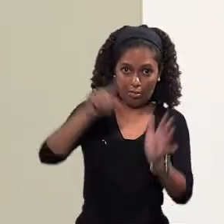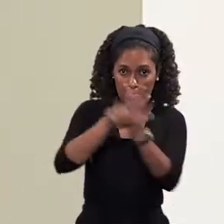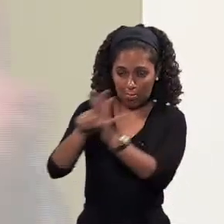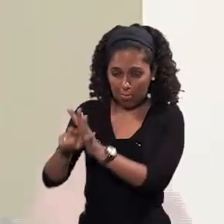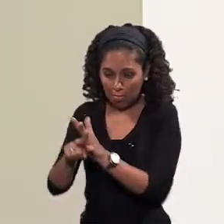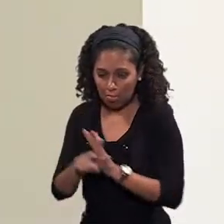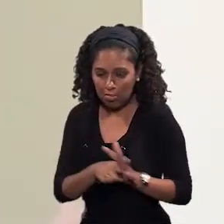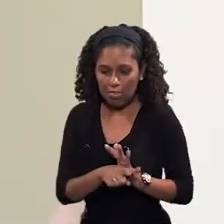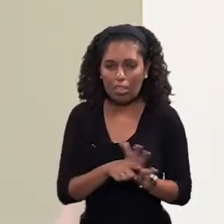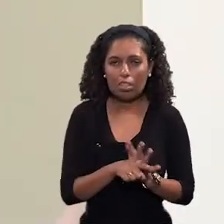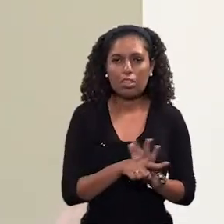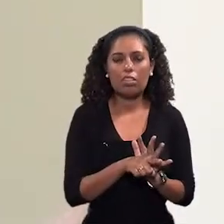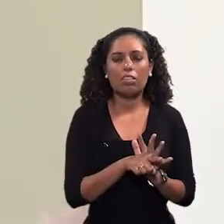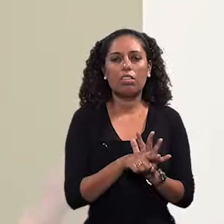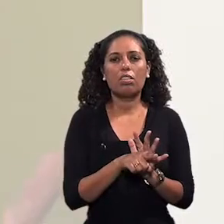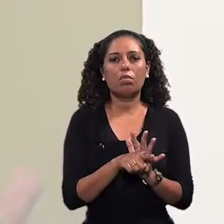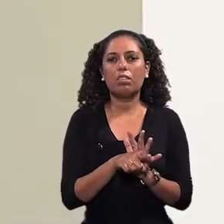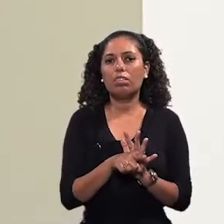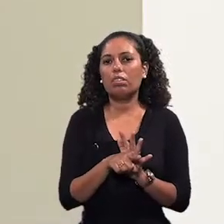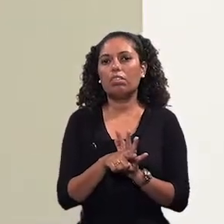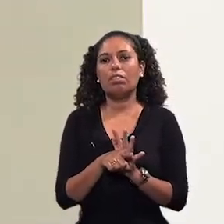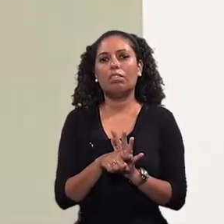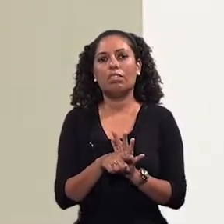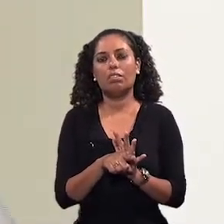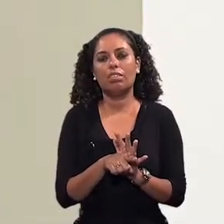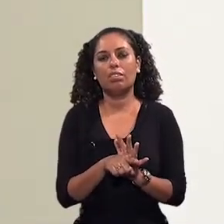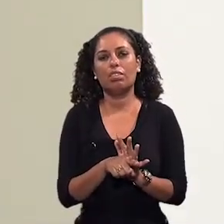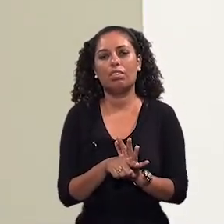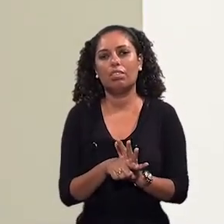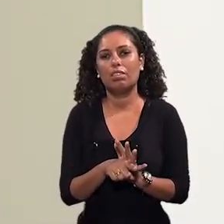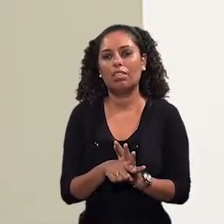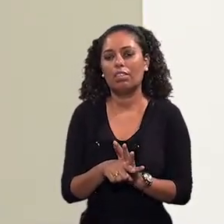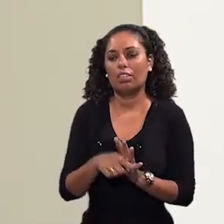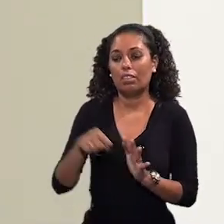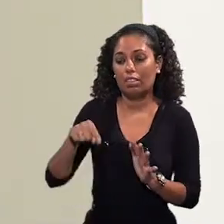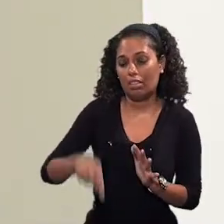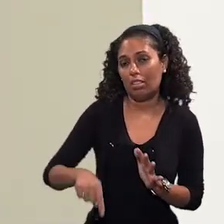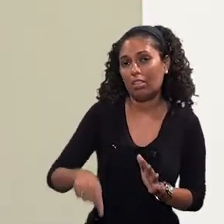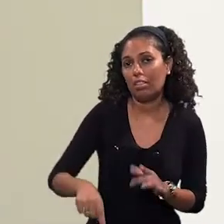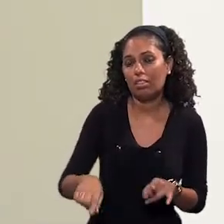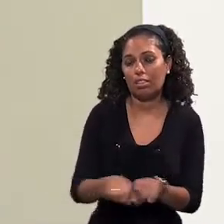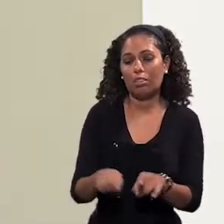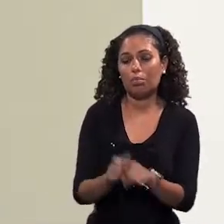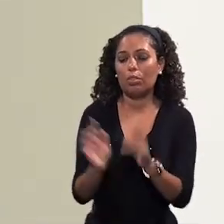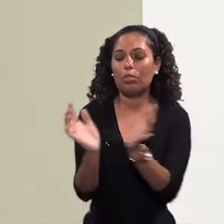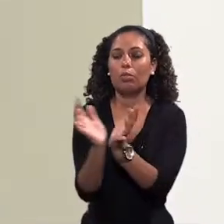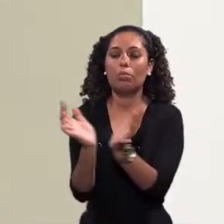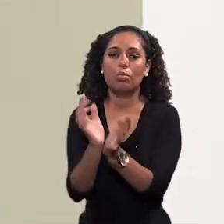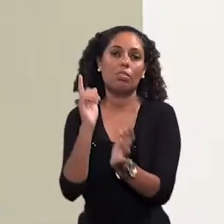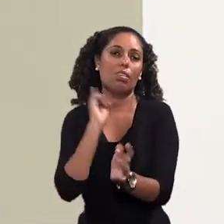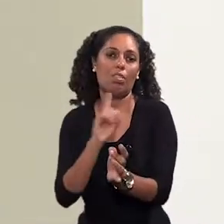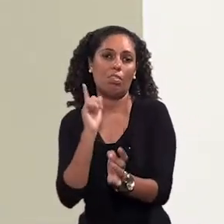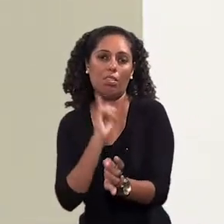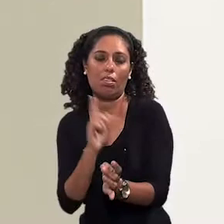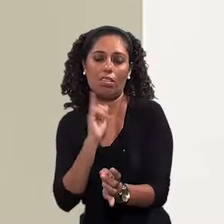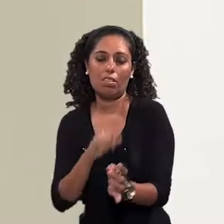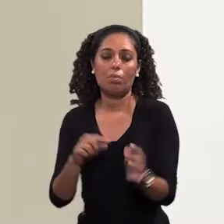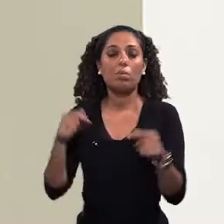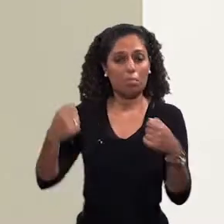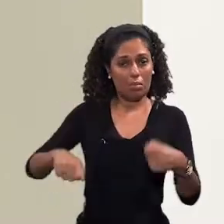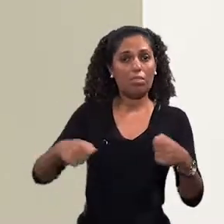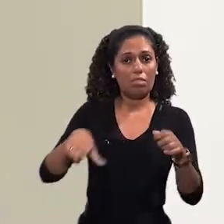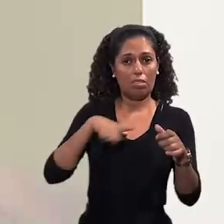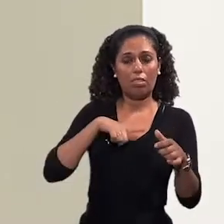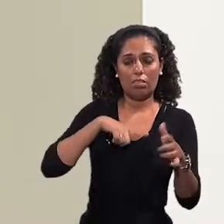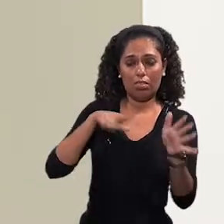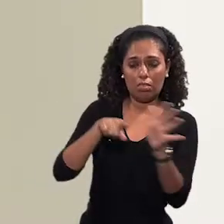forma, fiscalizar aquilo e desceu a lenha no Clube de Regatas Flamengo, que obviamente precisava também ter